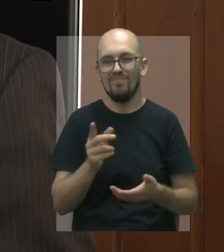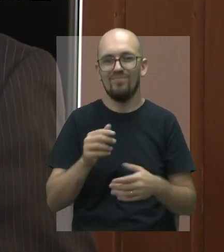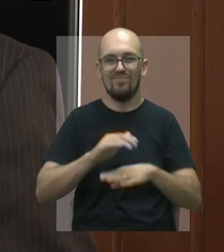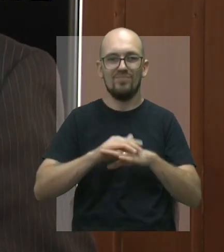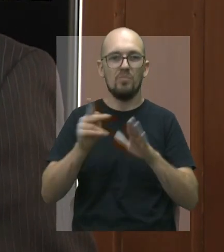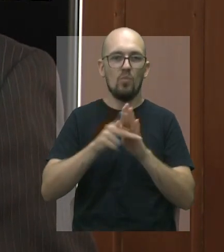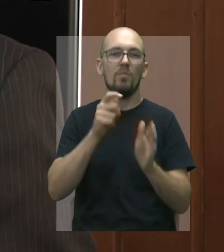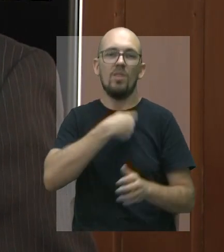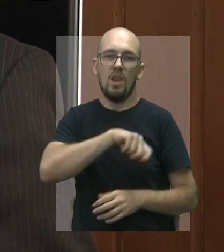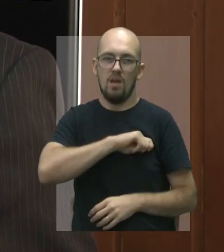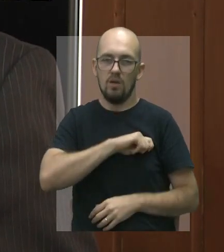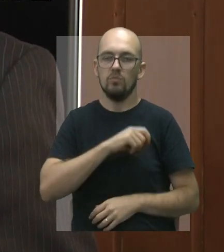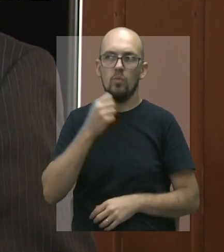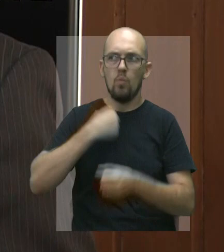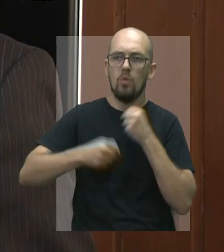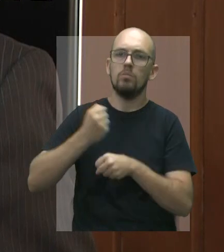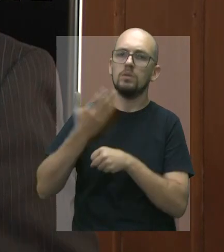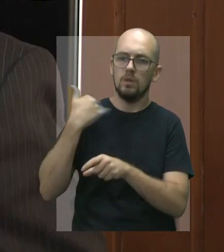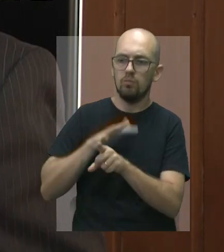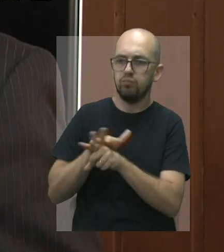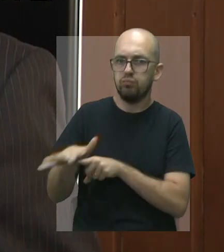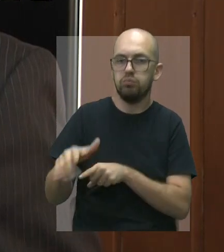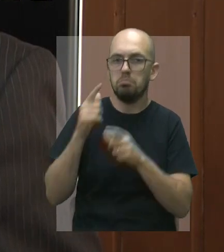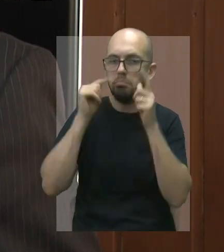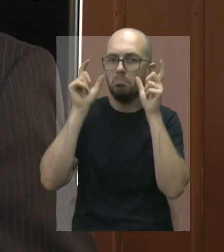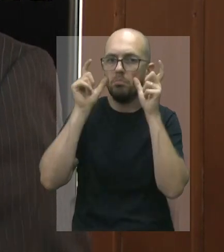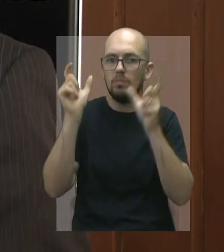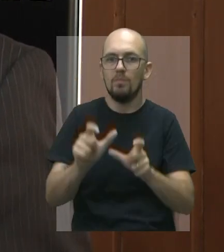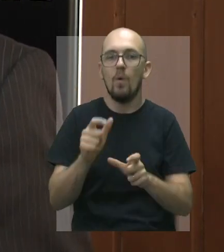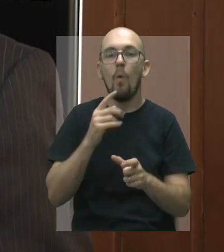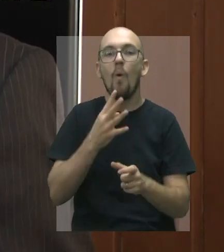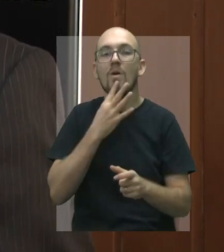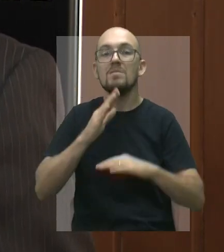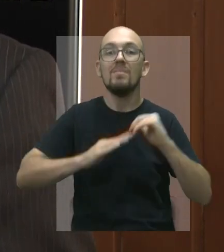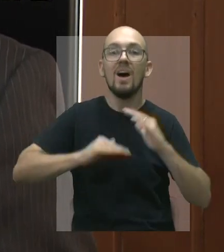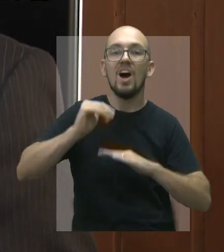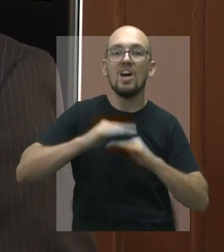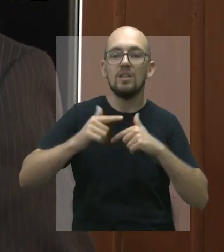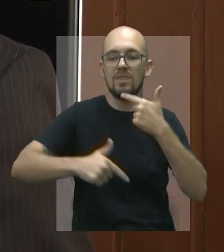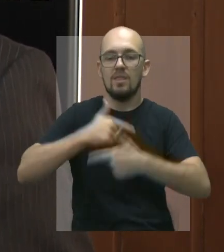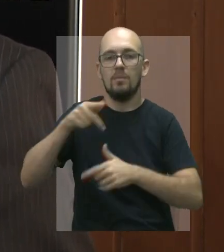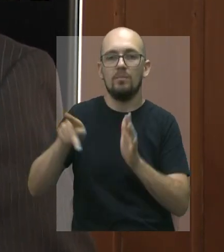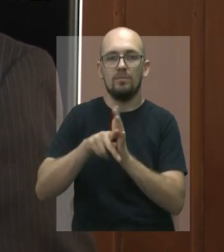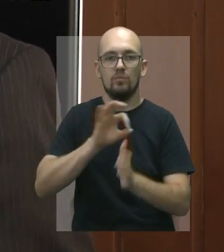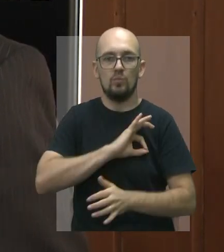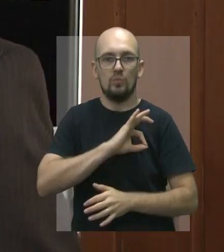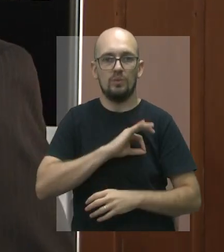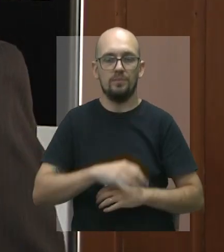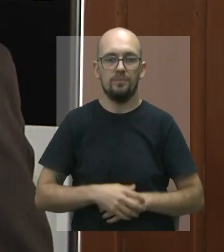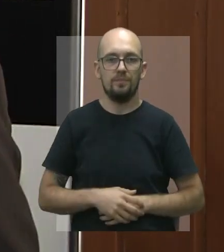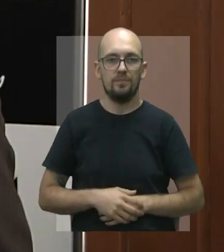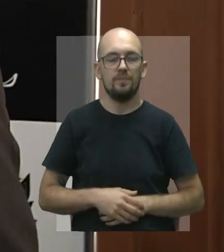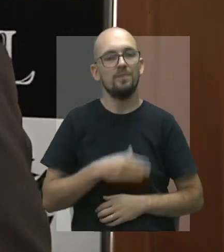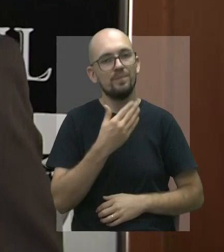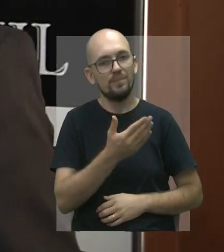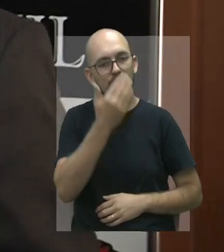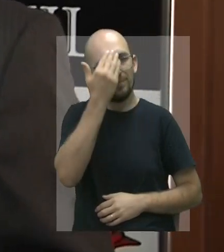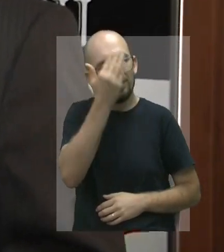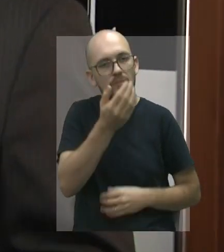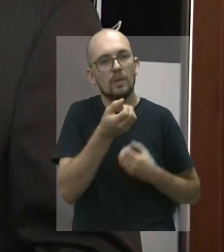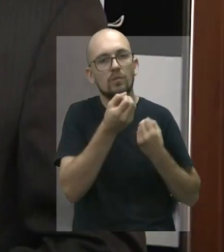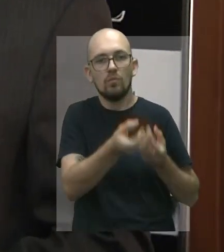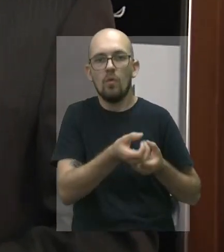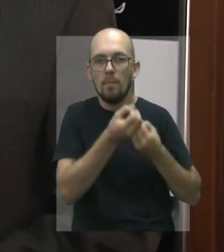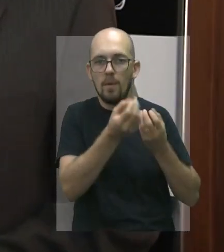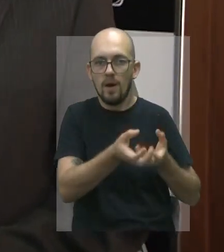muito procurado ano passado e é bastante interessante para conhecer na prática o trabalho da polícia. Doutor, eu agradeço as suas informações.